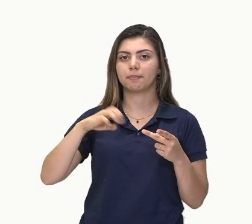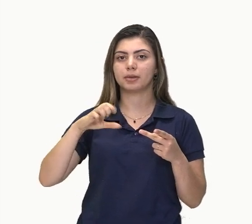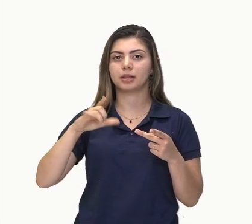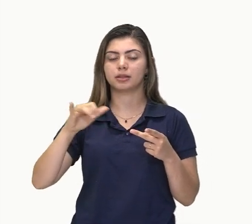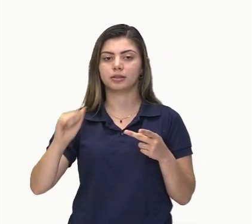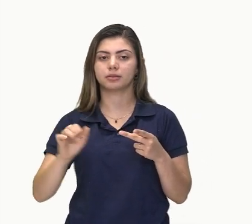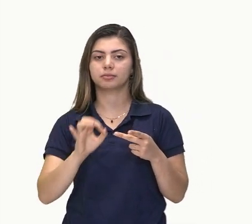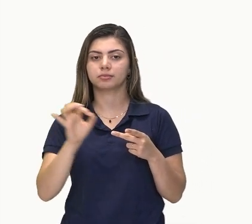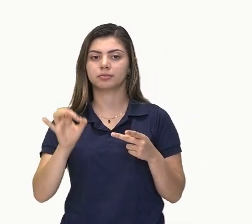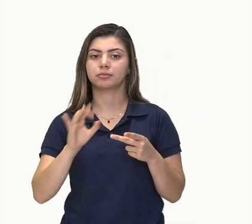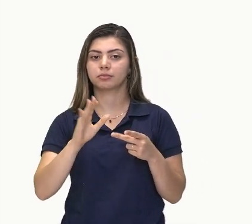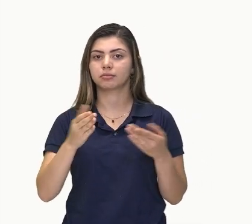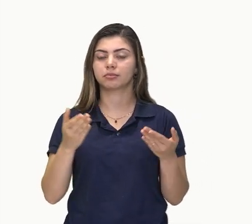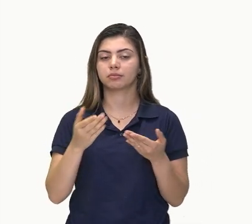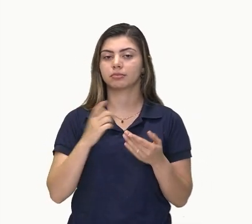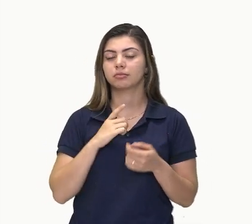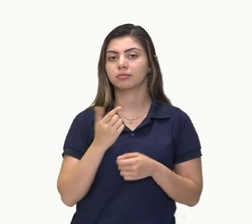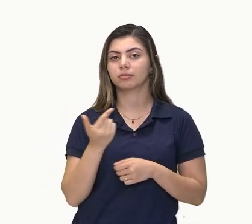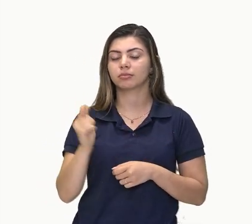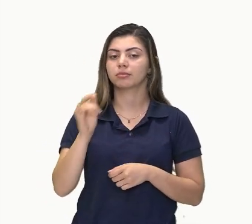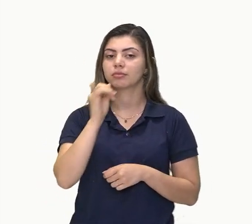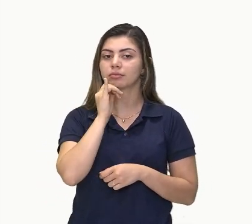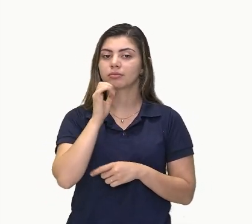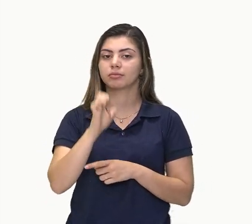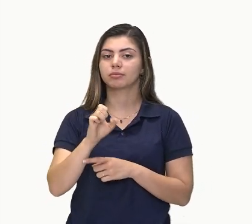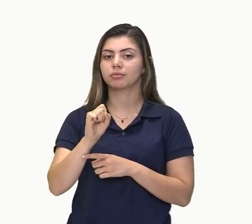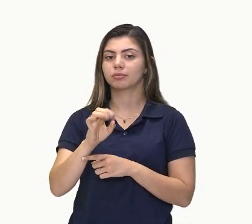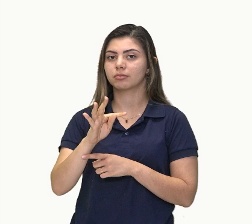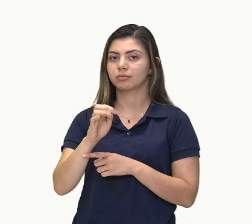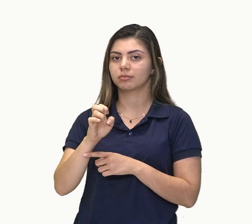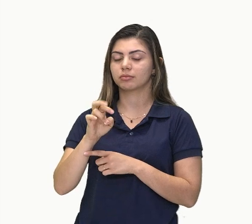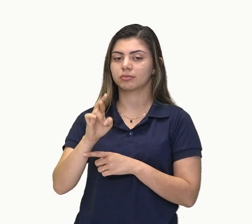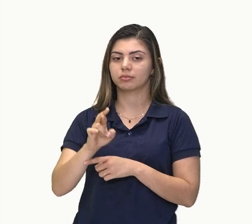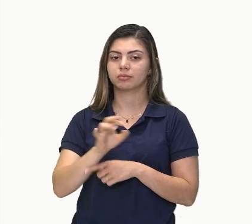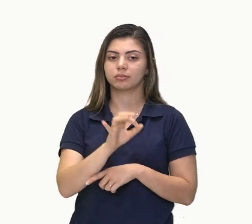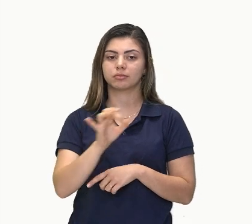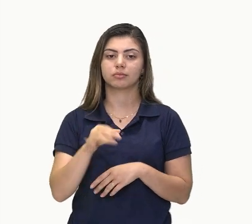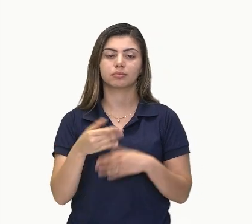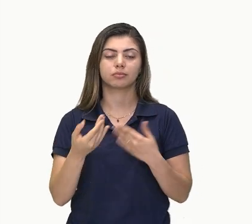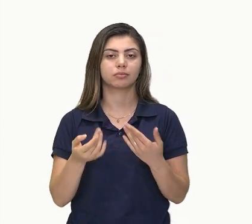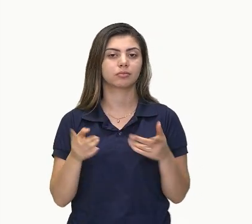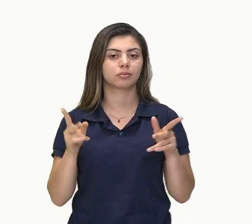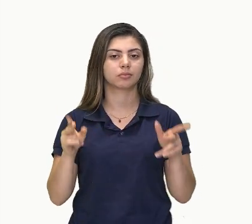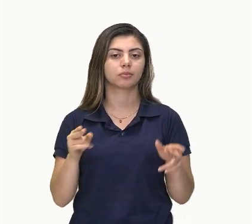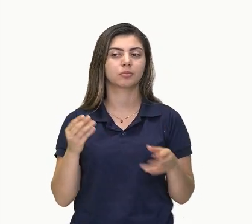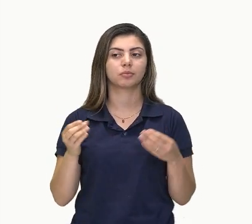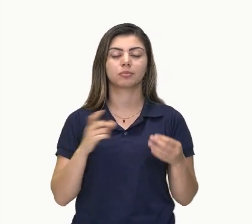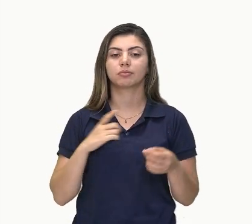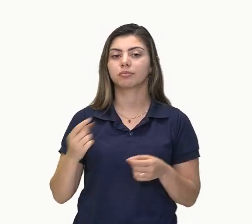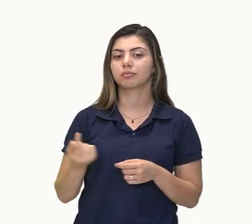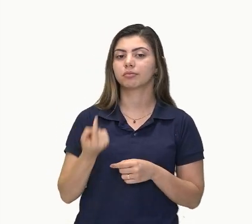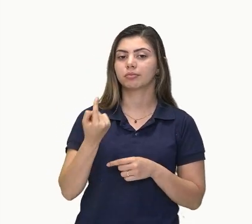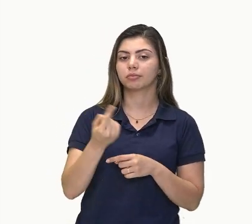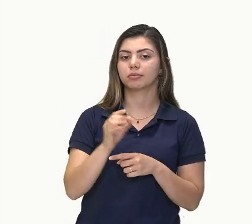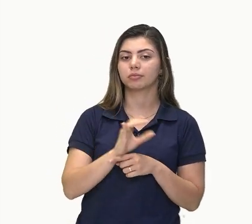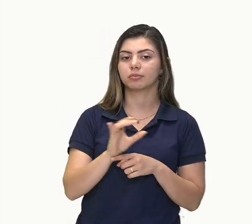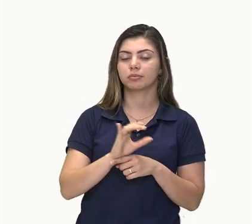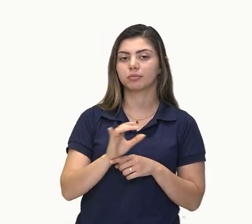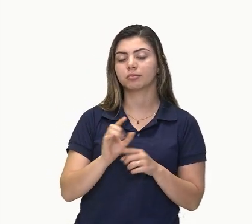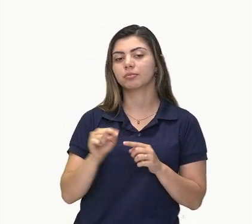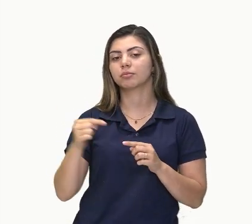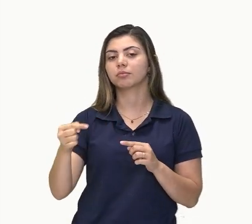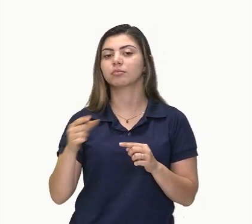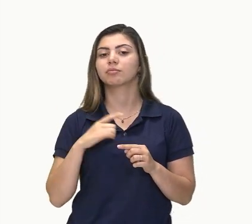éster. O éster da mesma forma, ó. Aqui ele está com um carbono, do outro lado tem